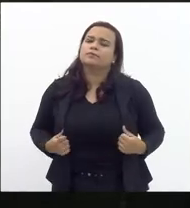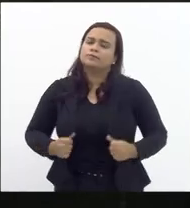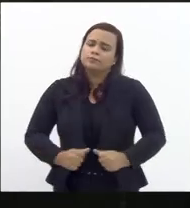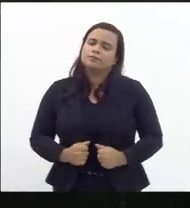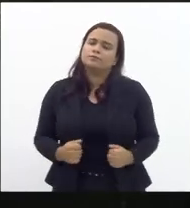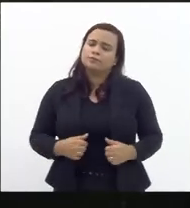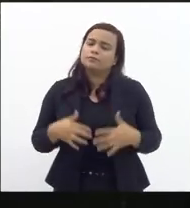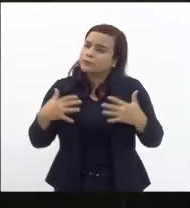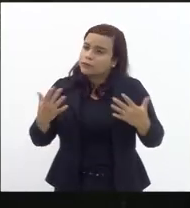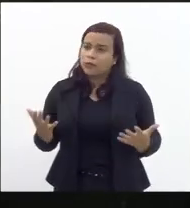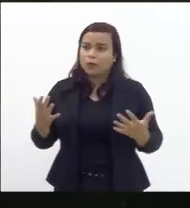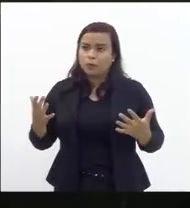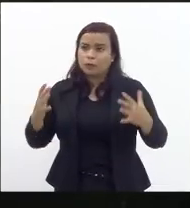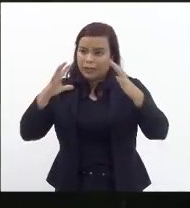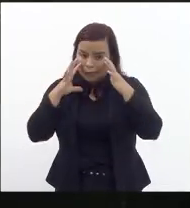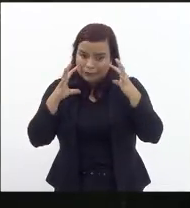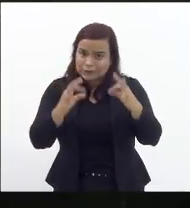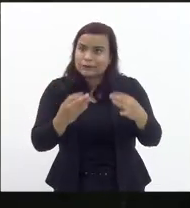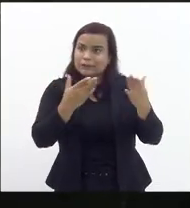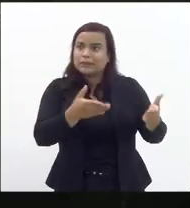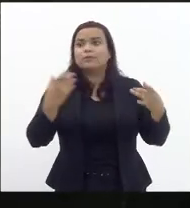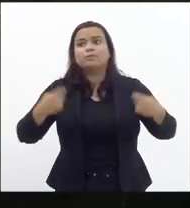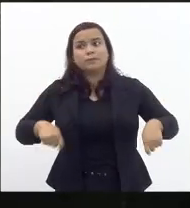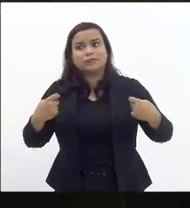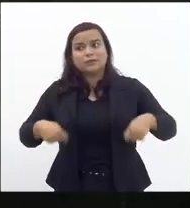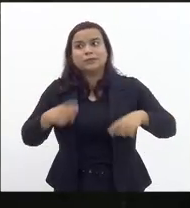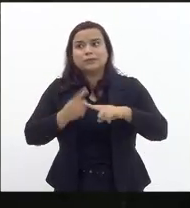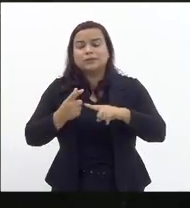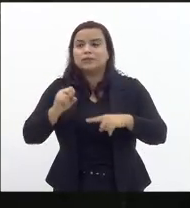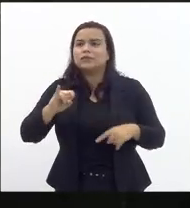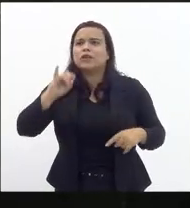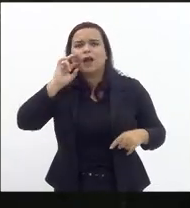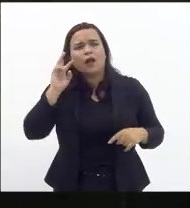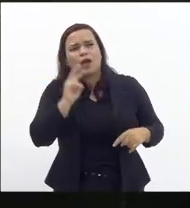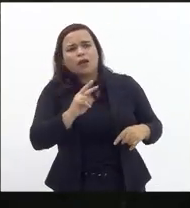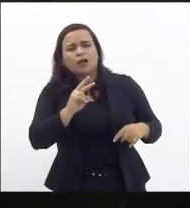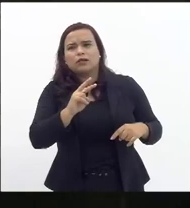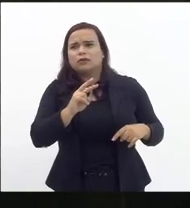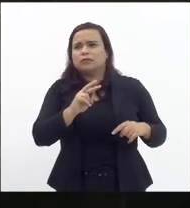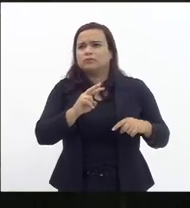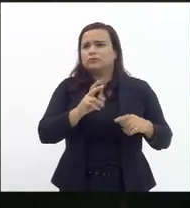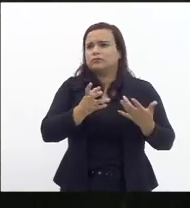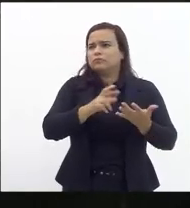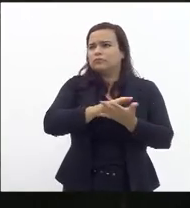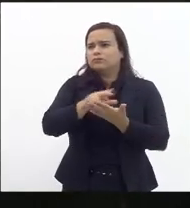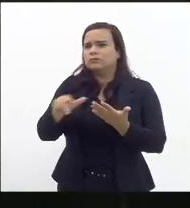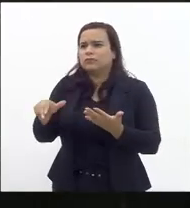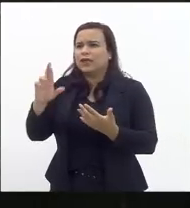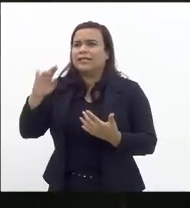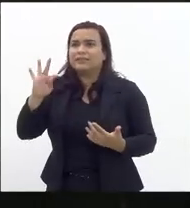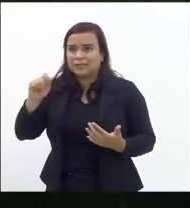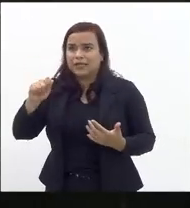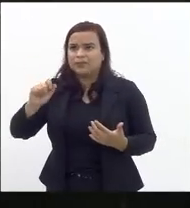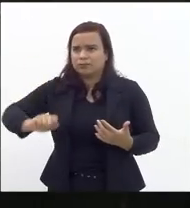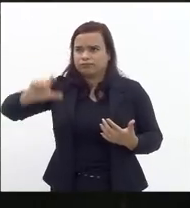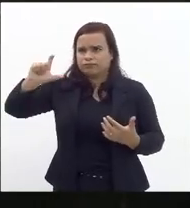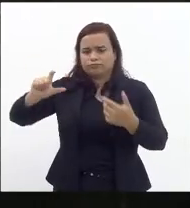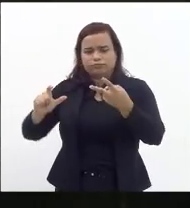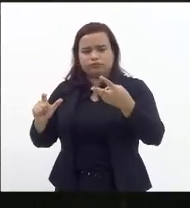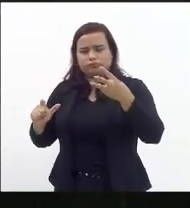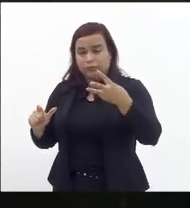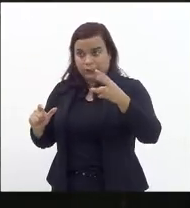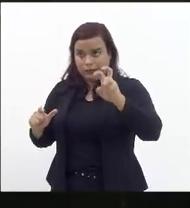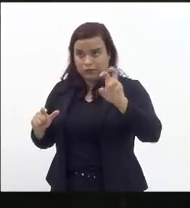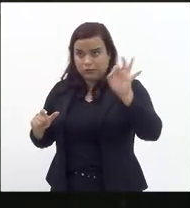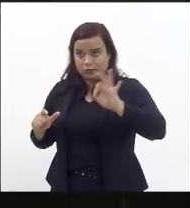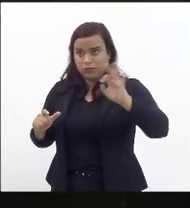atenção, porque se a gente vê estaticamente, receita aumentou 35%,